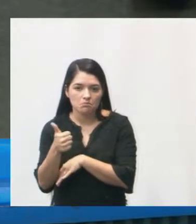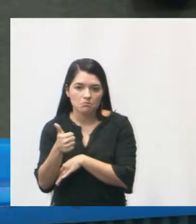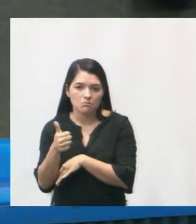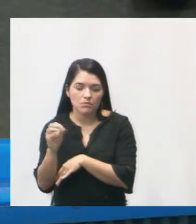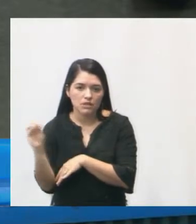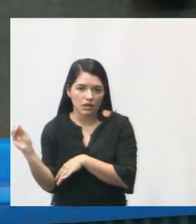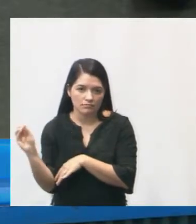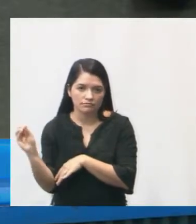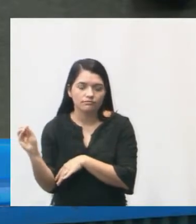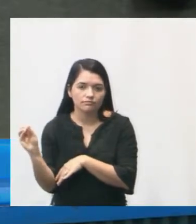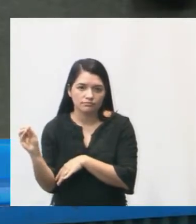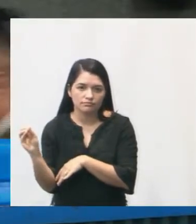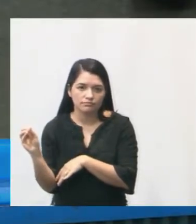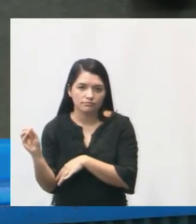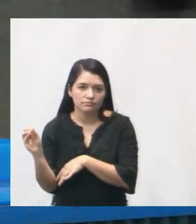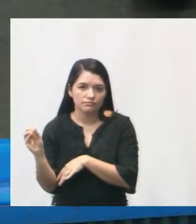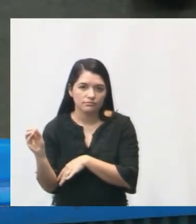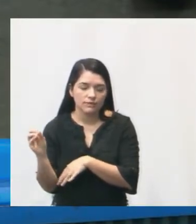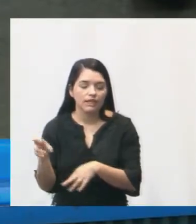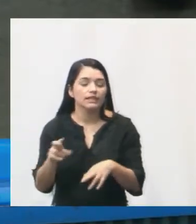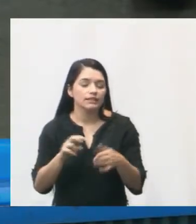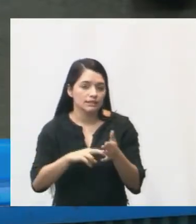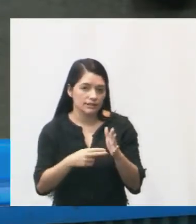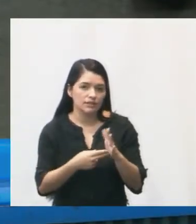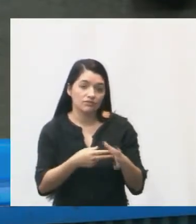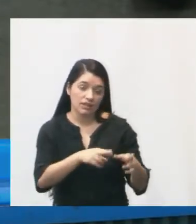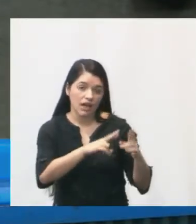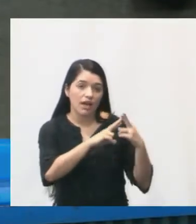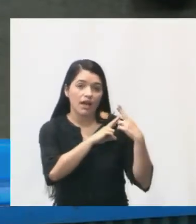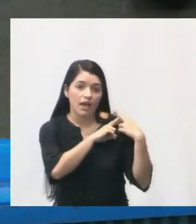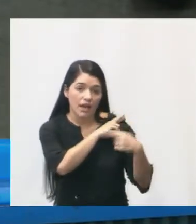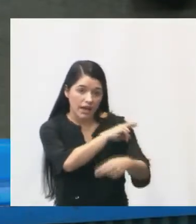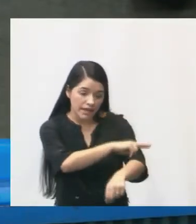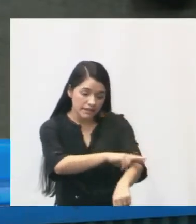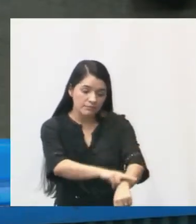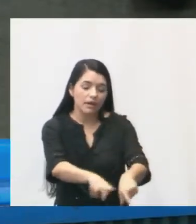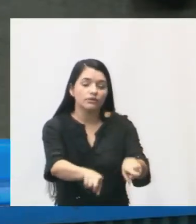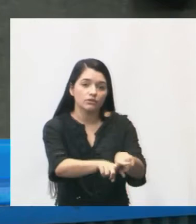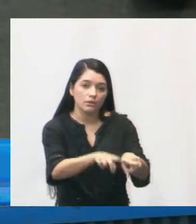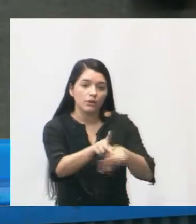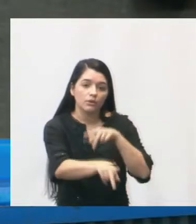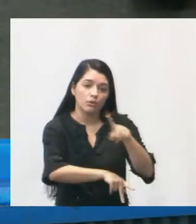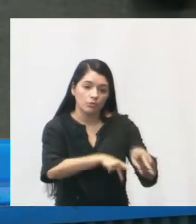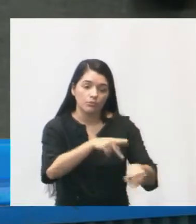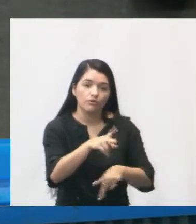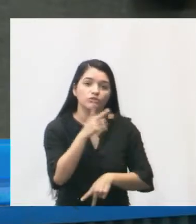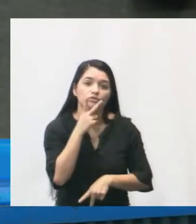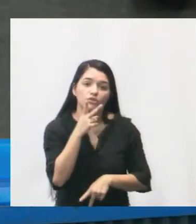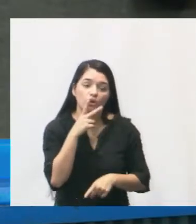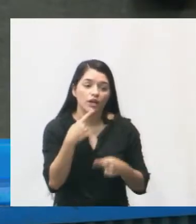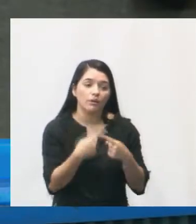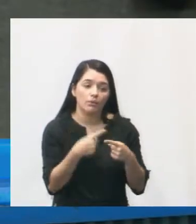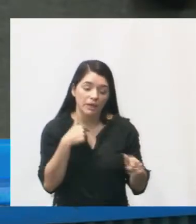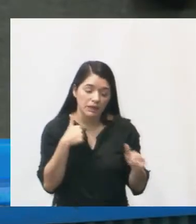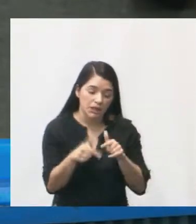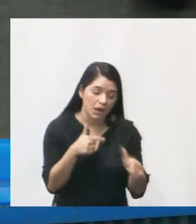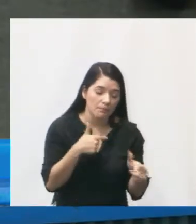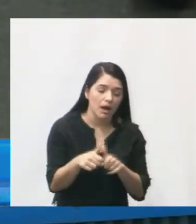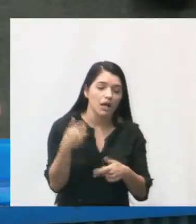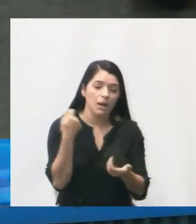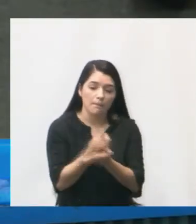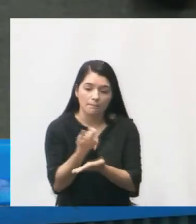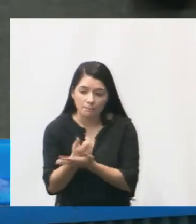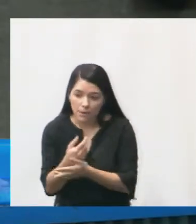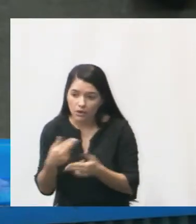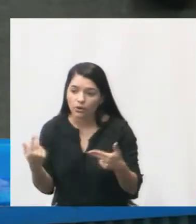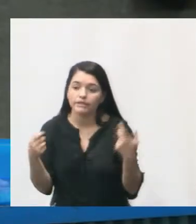Ser respeito também com a população de Vitória, que cumpre com seu dever, paga os seus impostos, precisa de investimento em todas as